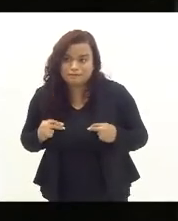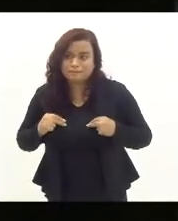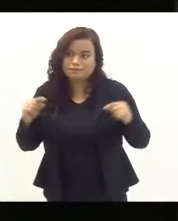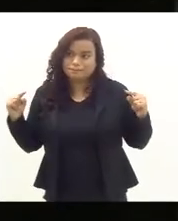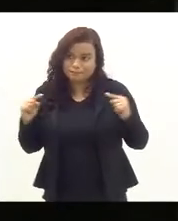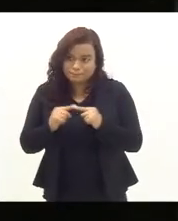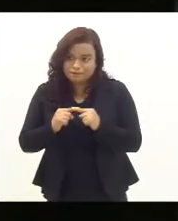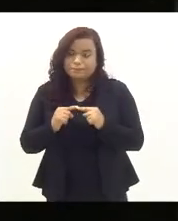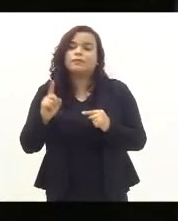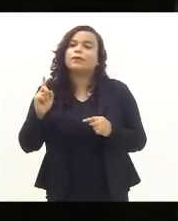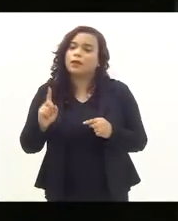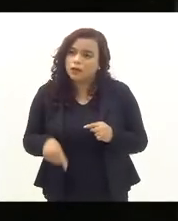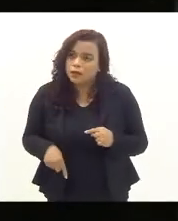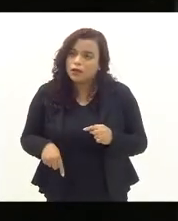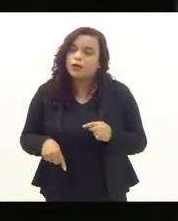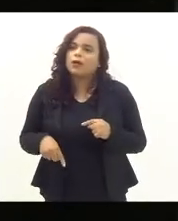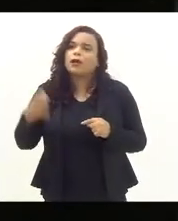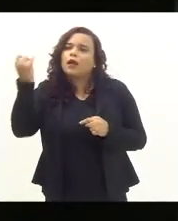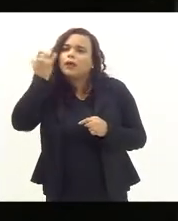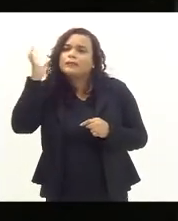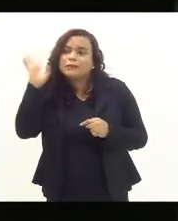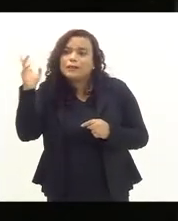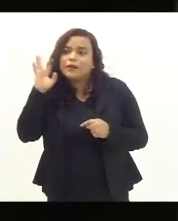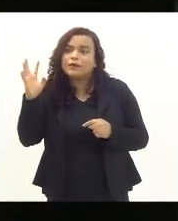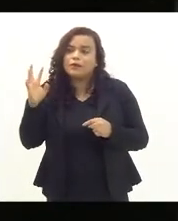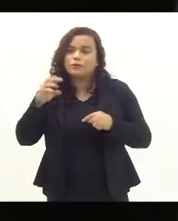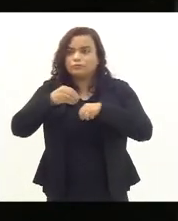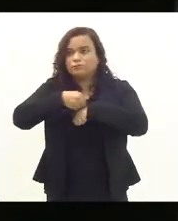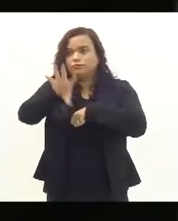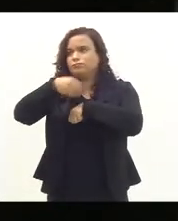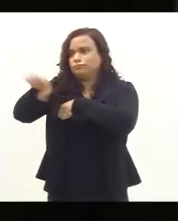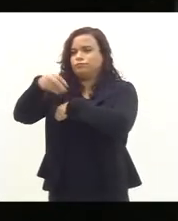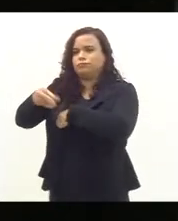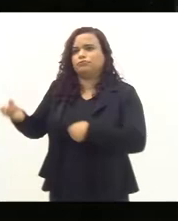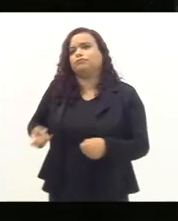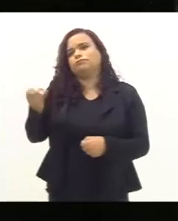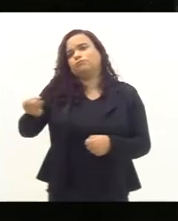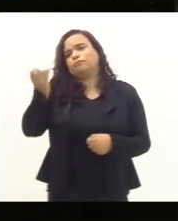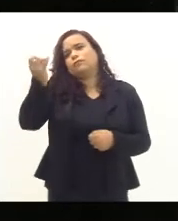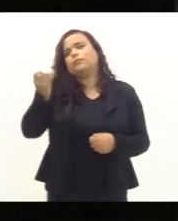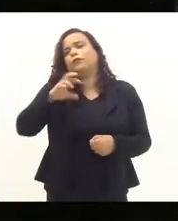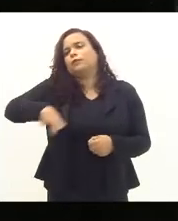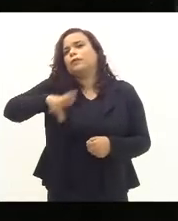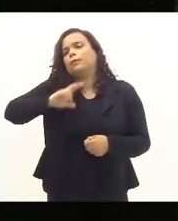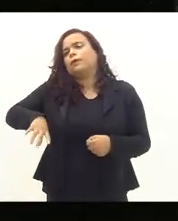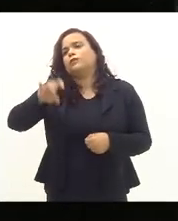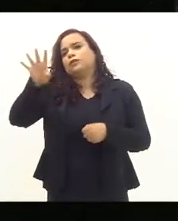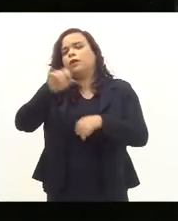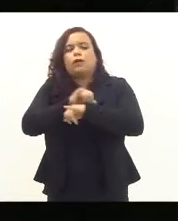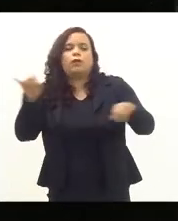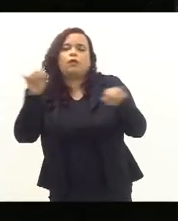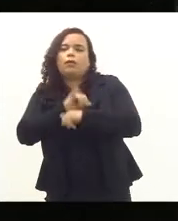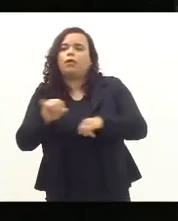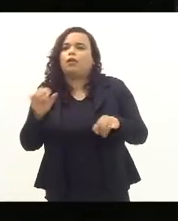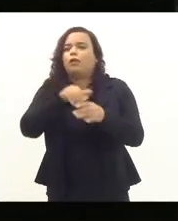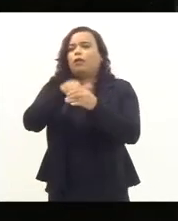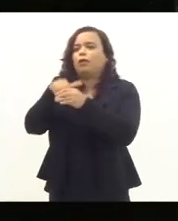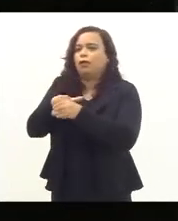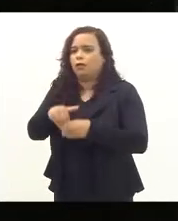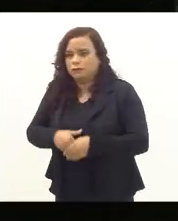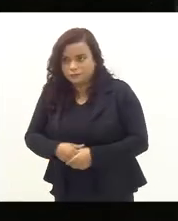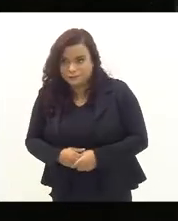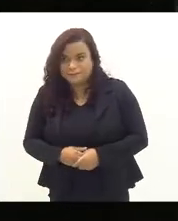que essa ideia seja efetivada e não apenas uma propaganda eleitora e